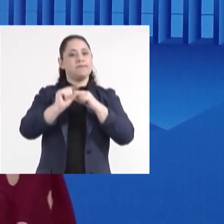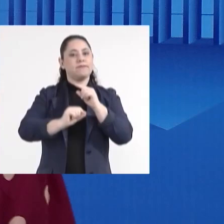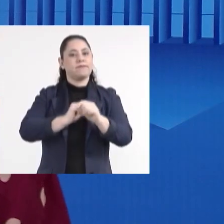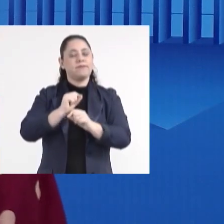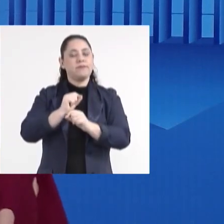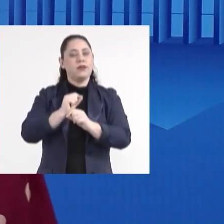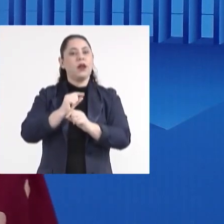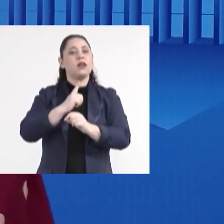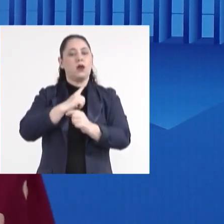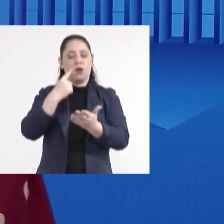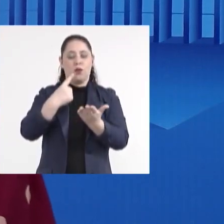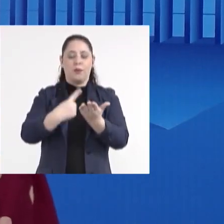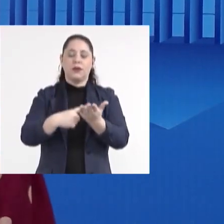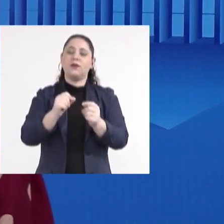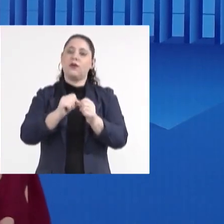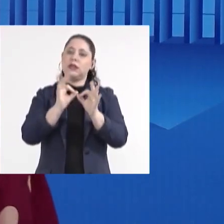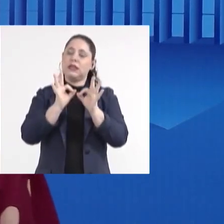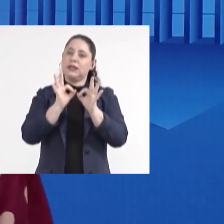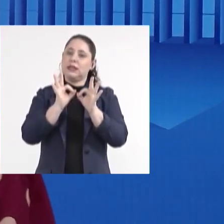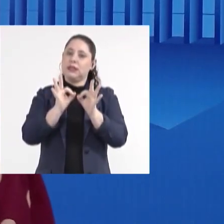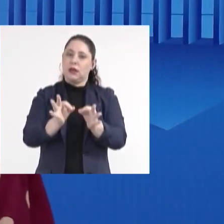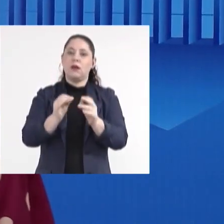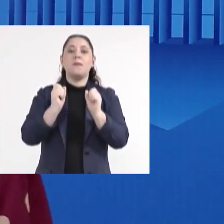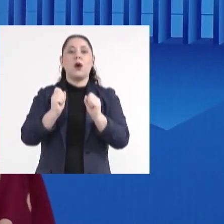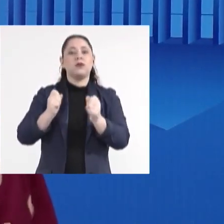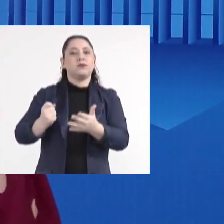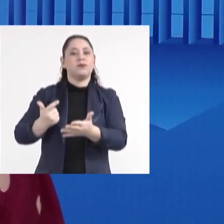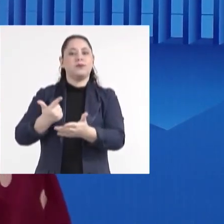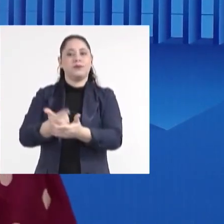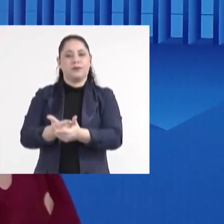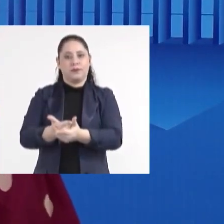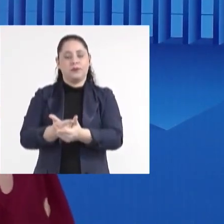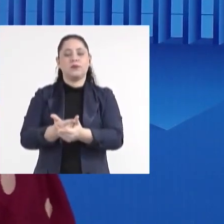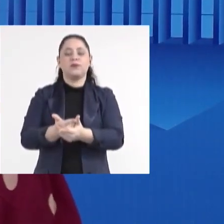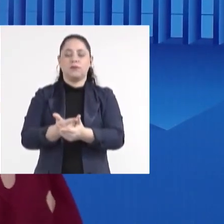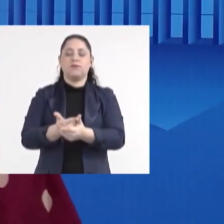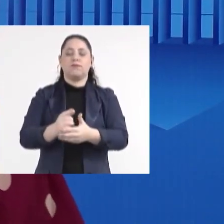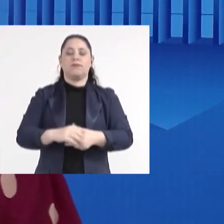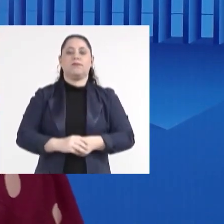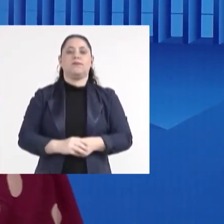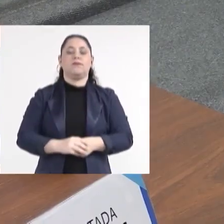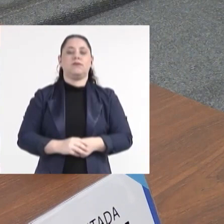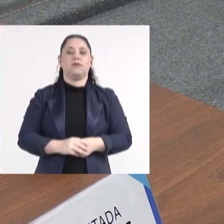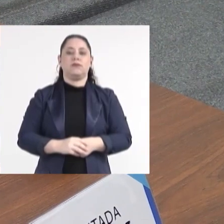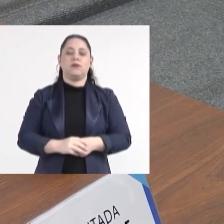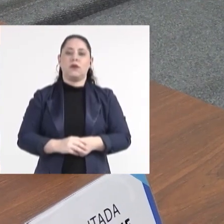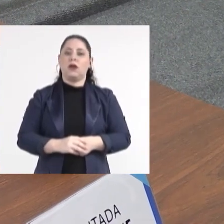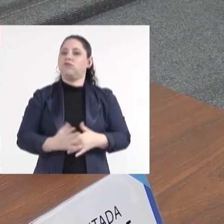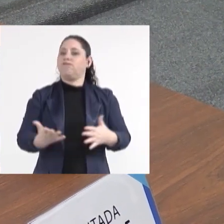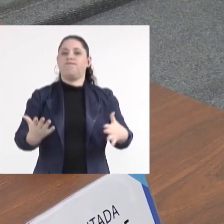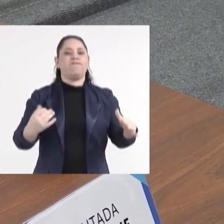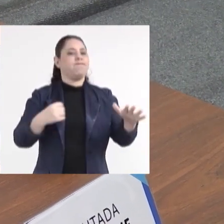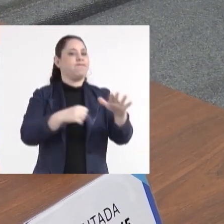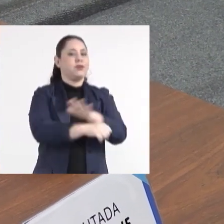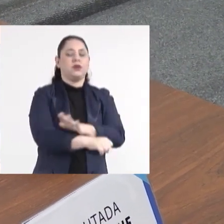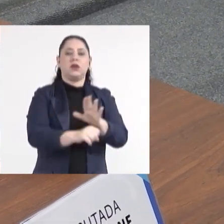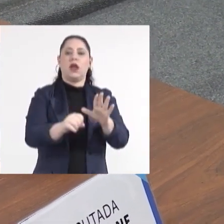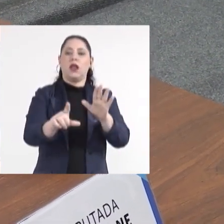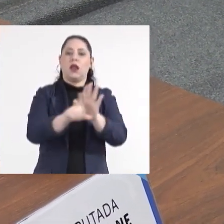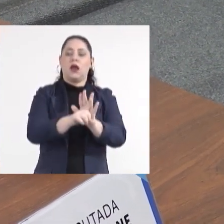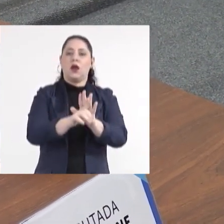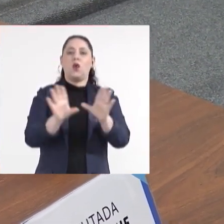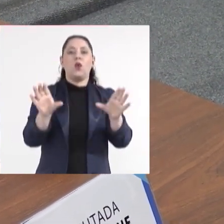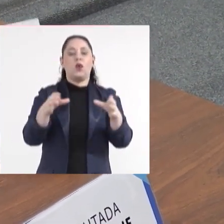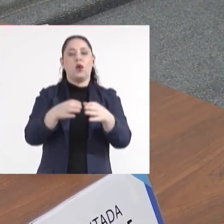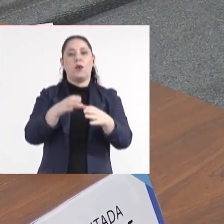responsabilidade, que assuma seus compromissos, que ele possa pagar esses compromissos. Não incluída na lei, a